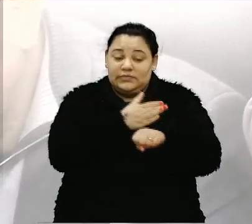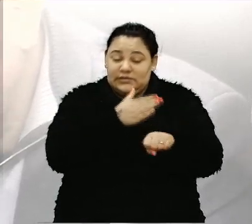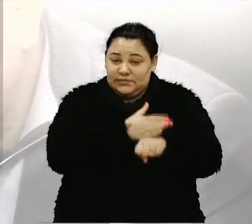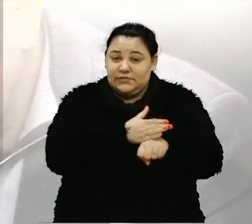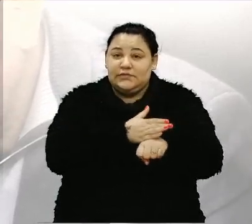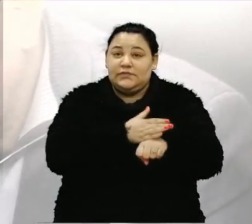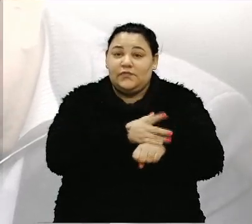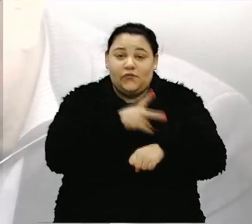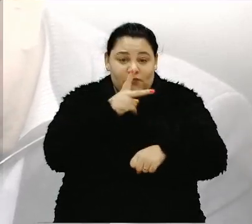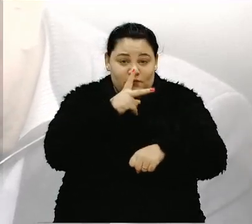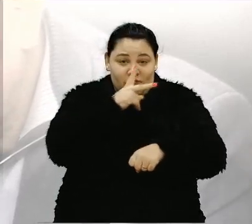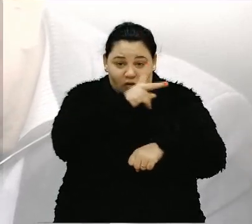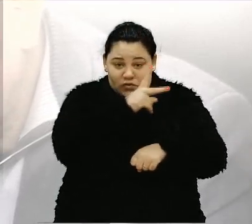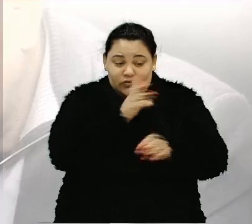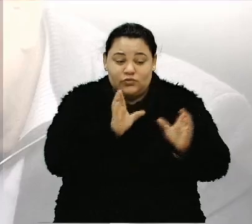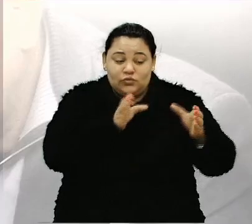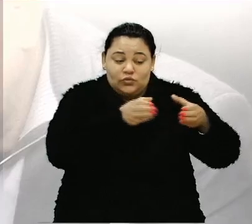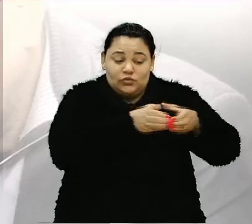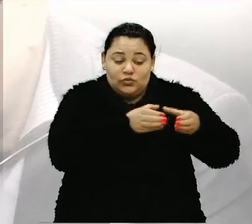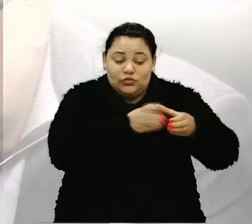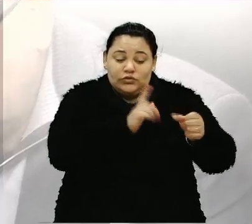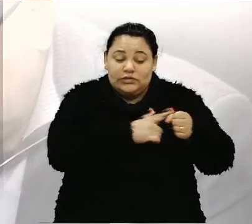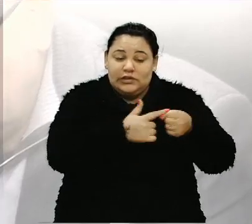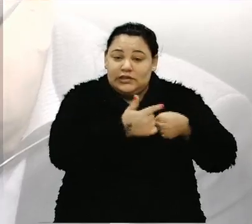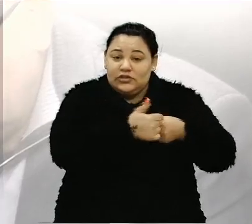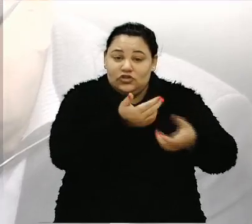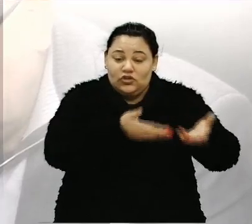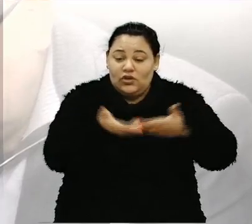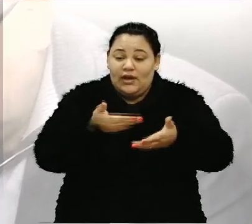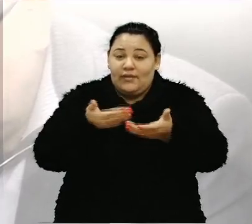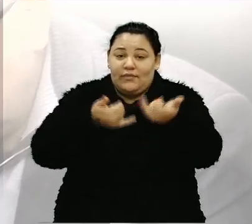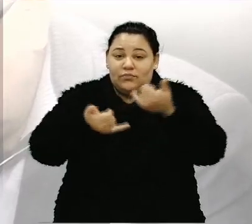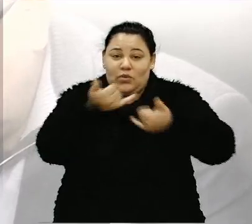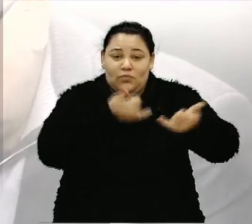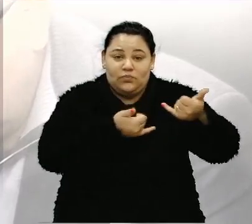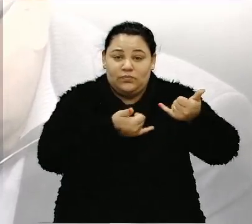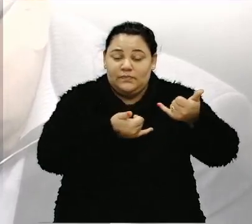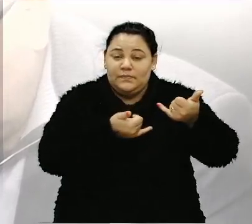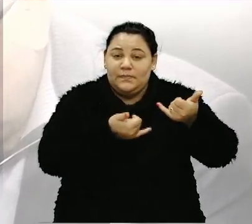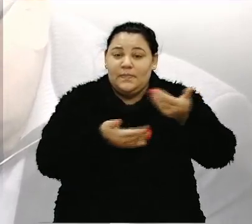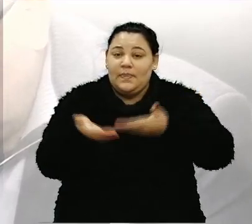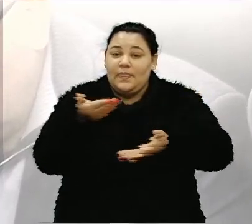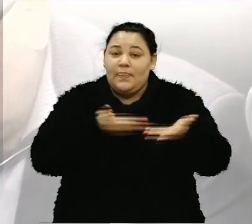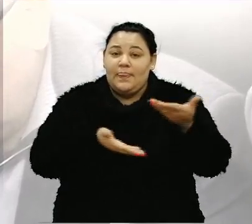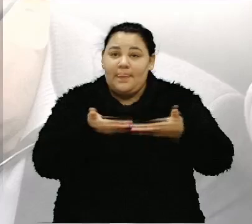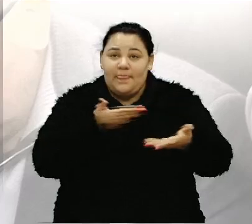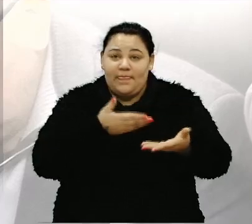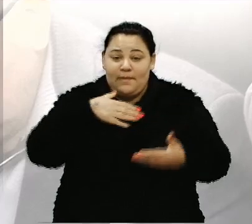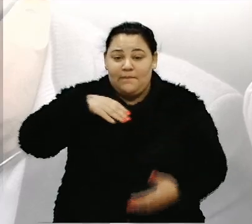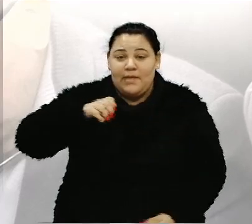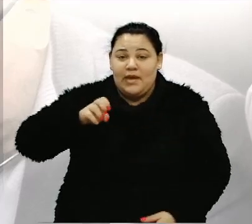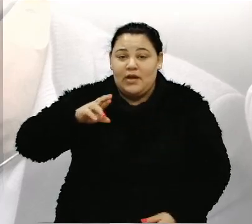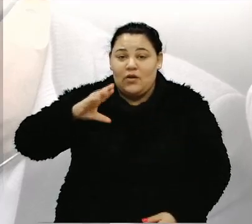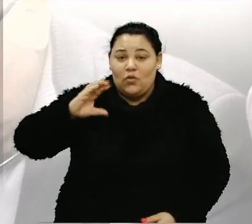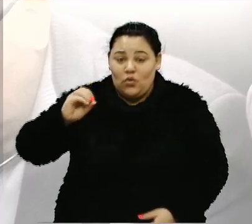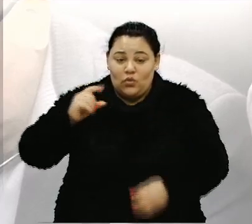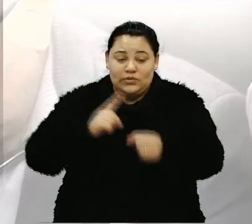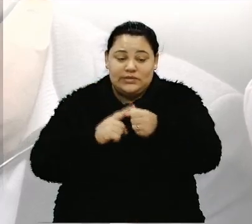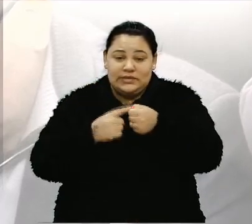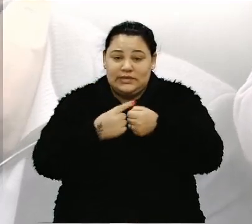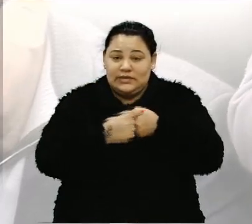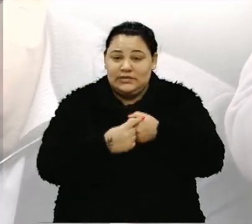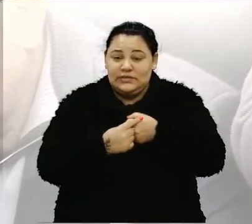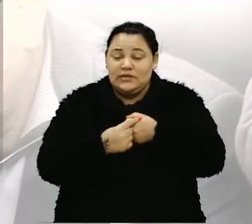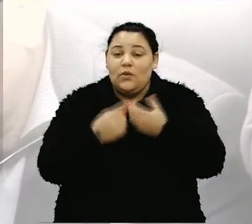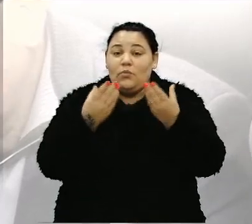Mercocidades, que era toda essa troca de informação entre Caxias do Sul e as cidades da Mercocidades, muita proximidade com cidades do